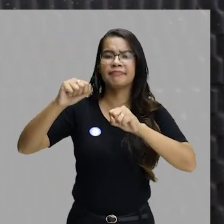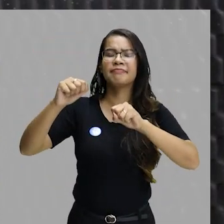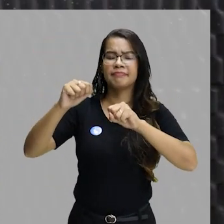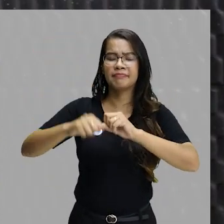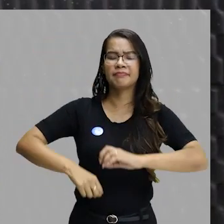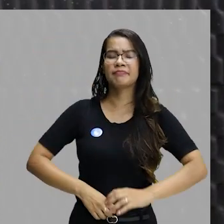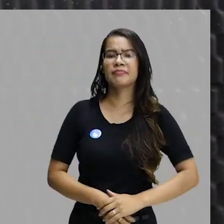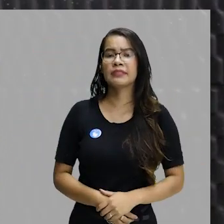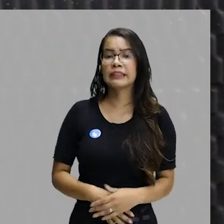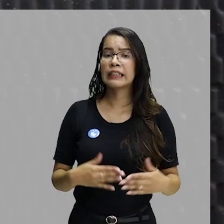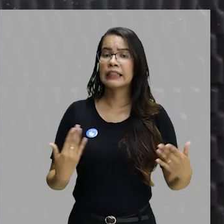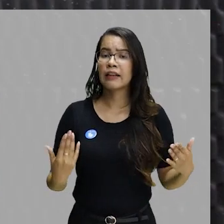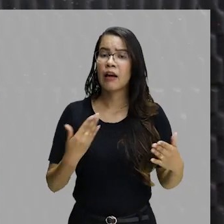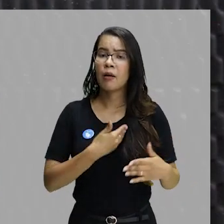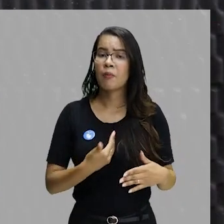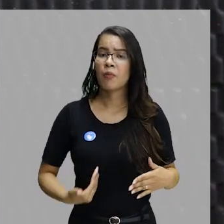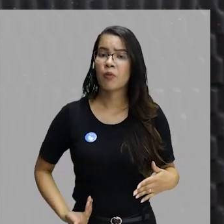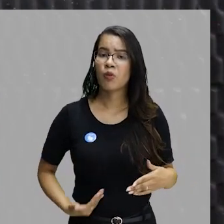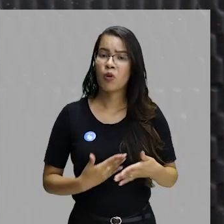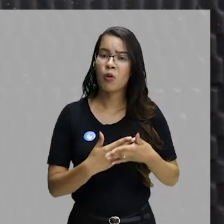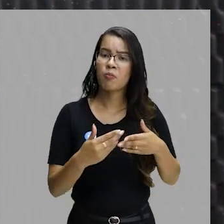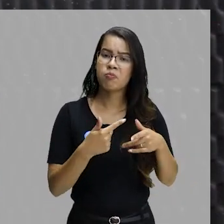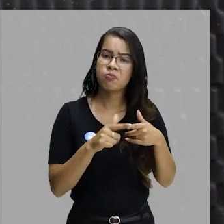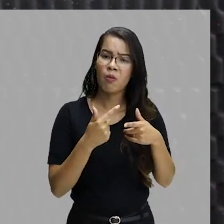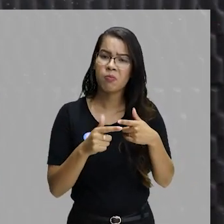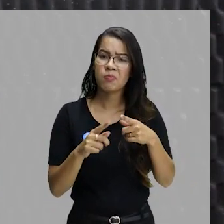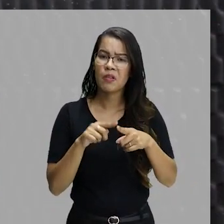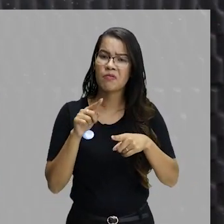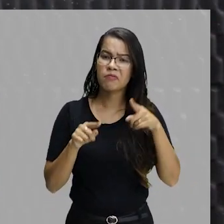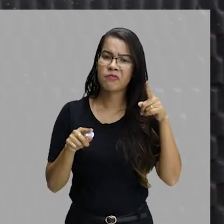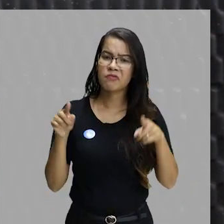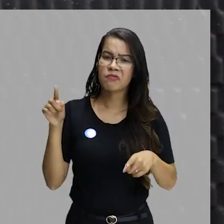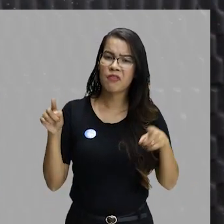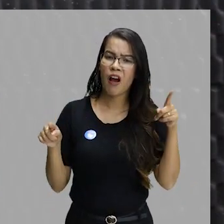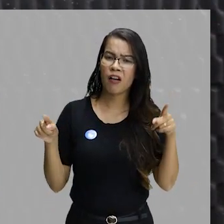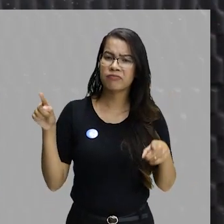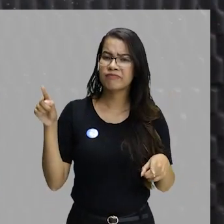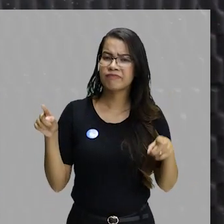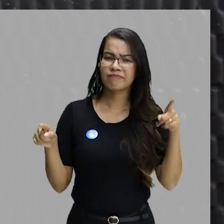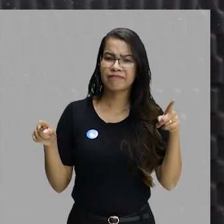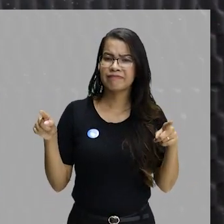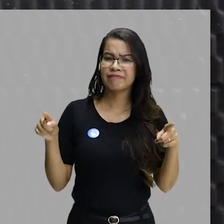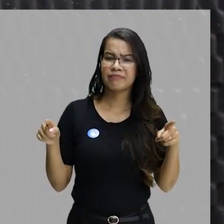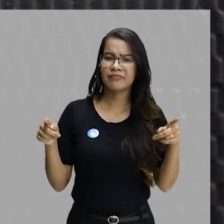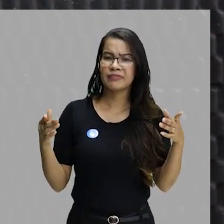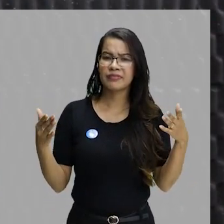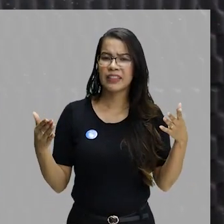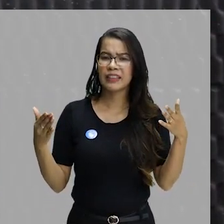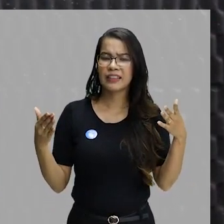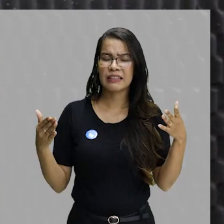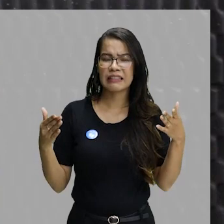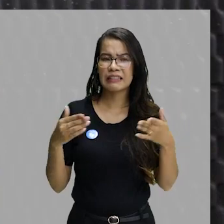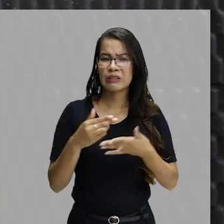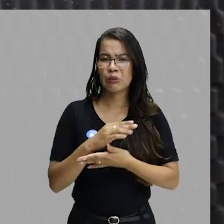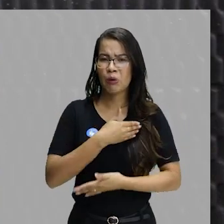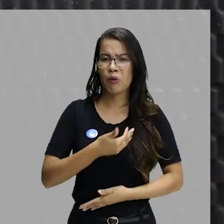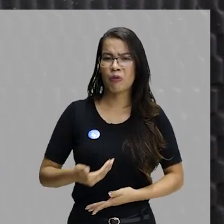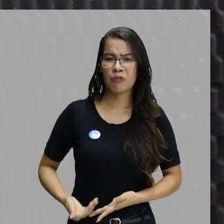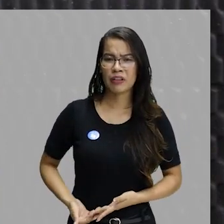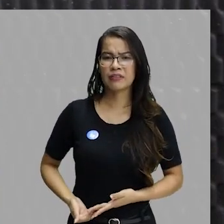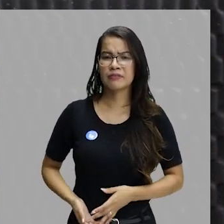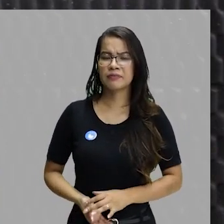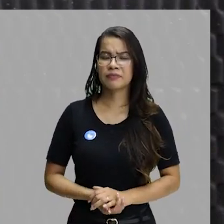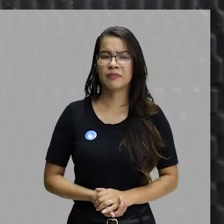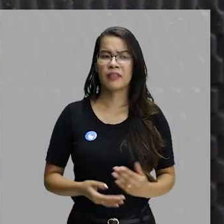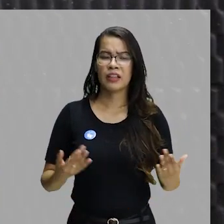precedente. A República ela vive uma profunda instabilidade. Os militares disputam o poder lá no